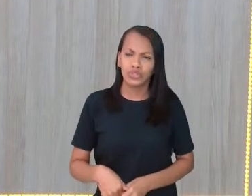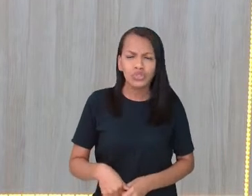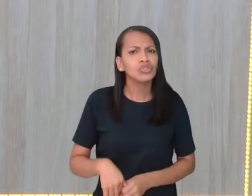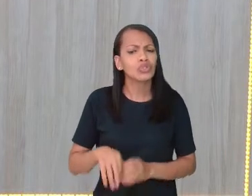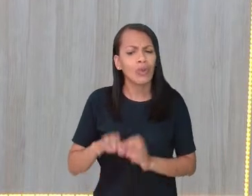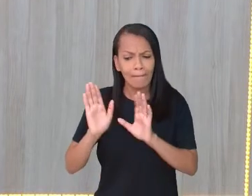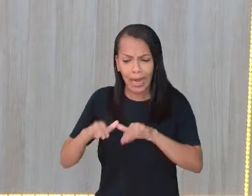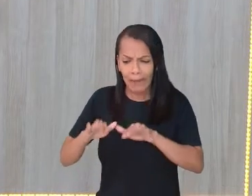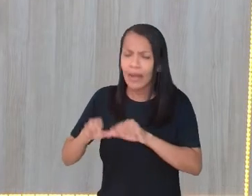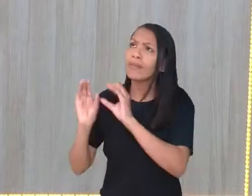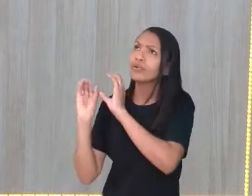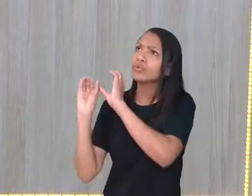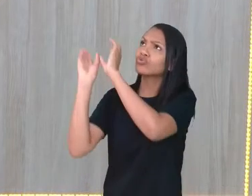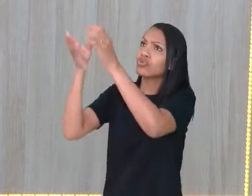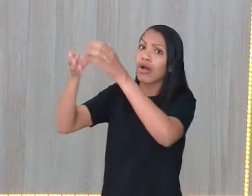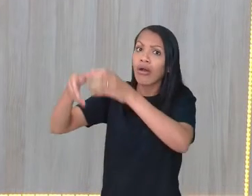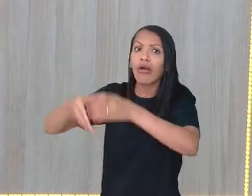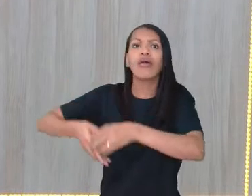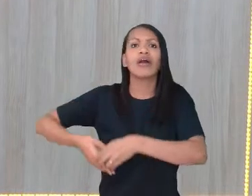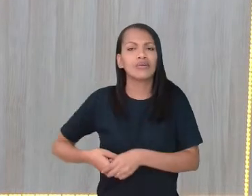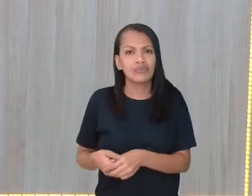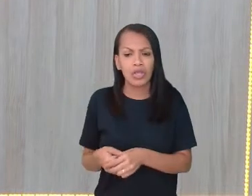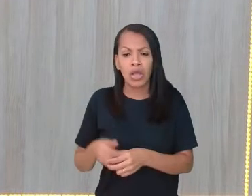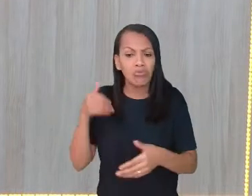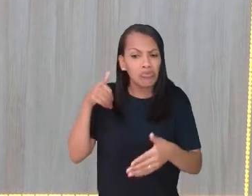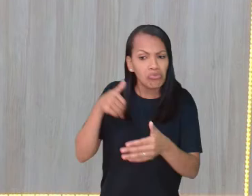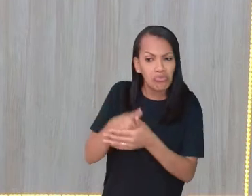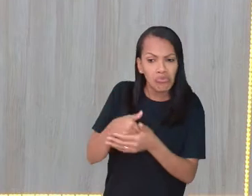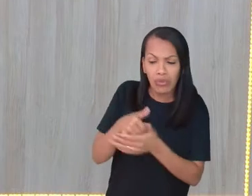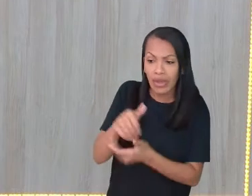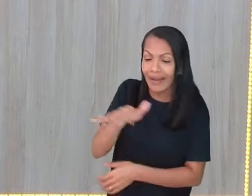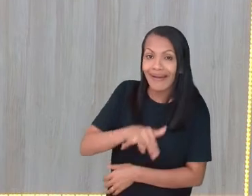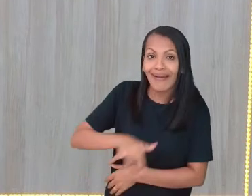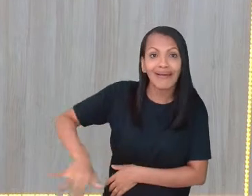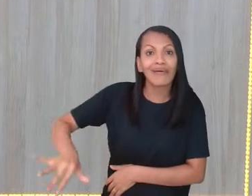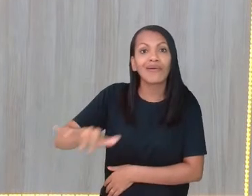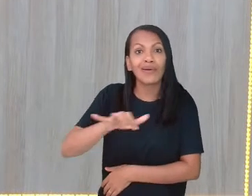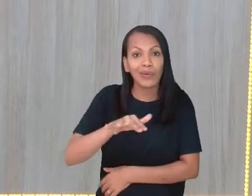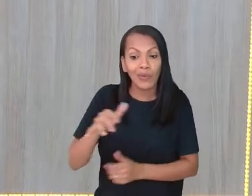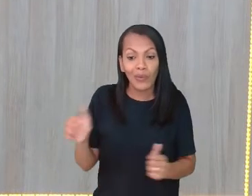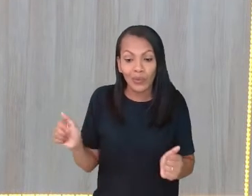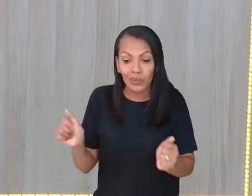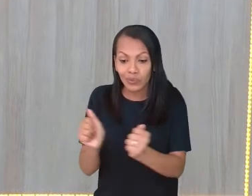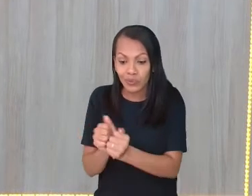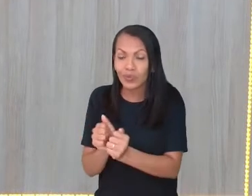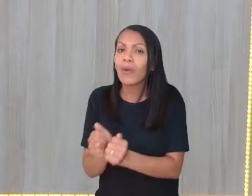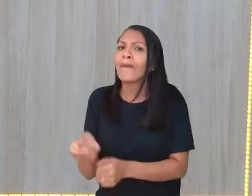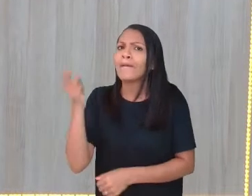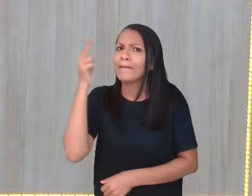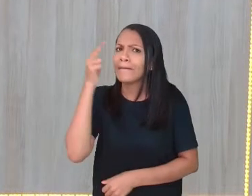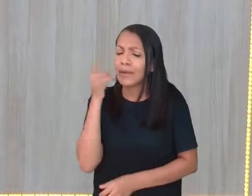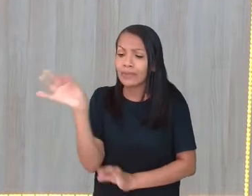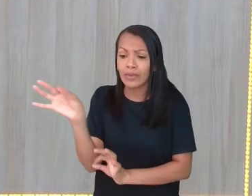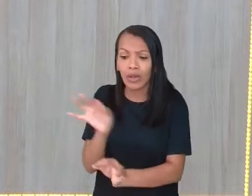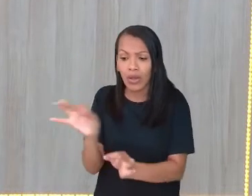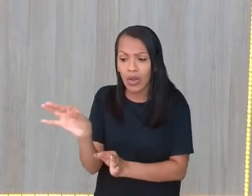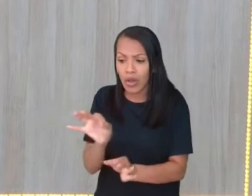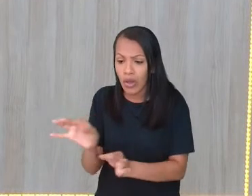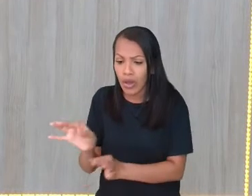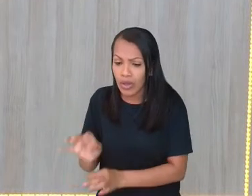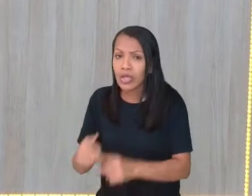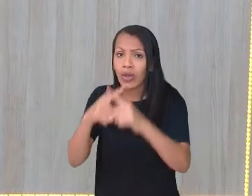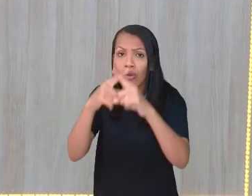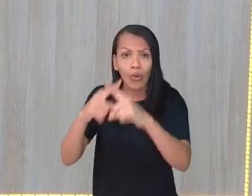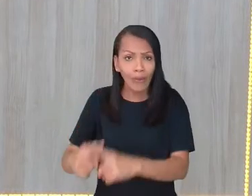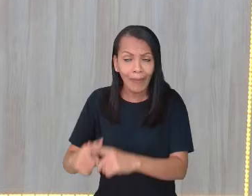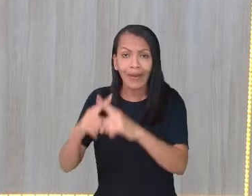mesmo, tá? Não estou falando nada de órgãos públicos, não. A comunidade, ela se une e ela mesmo organiza ali algumas